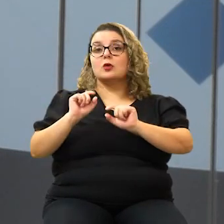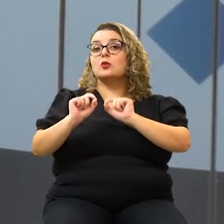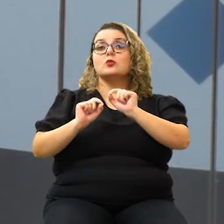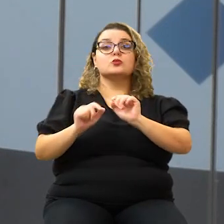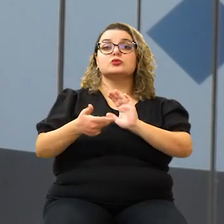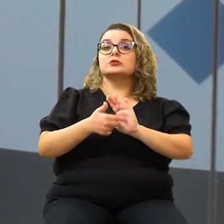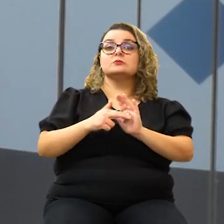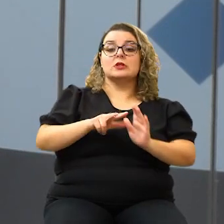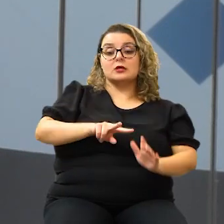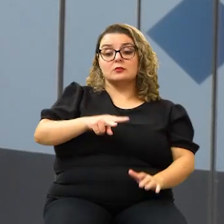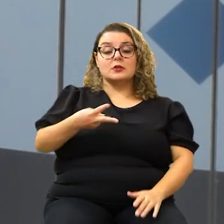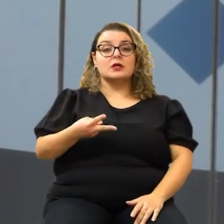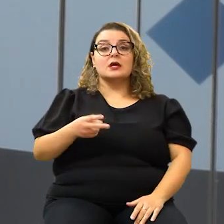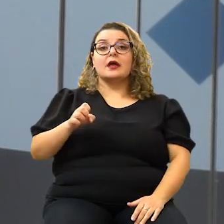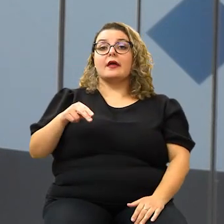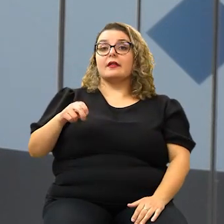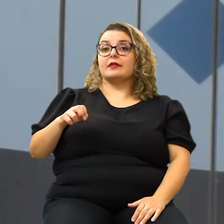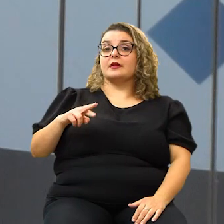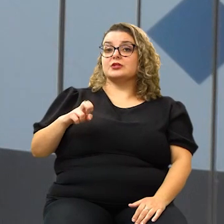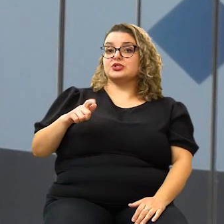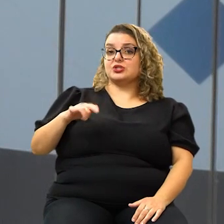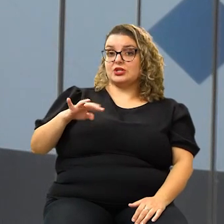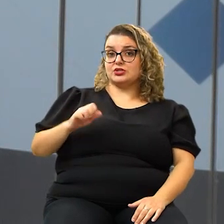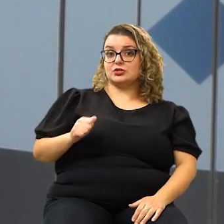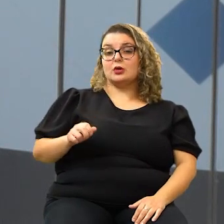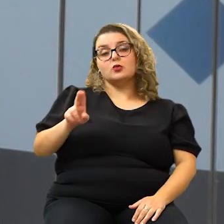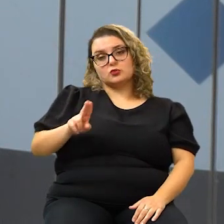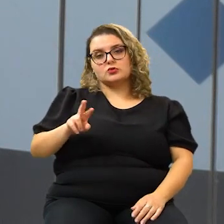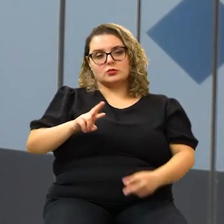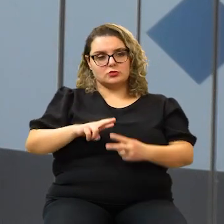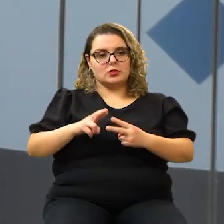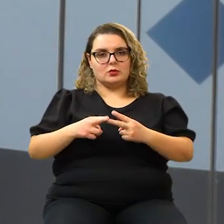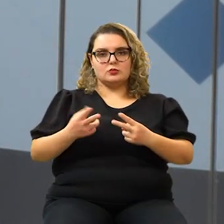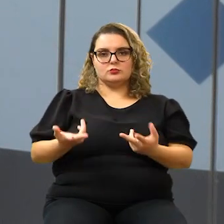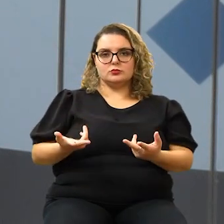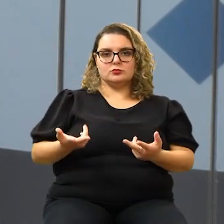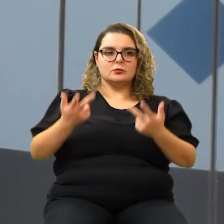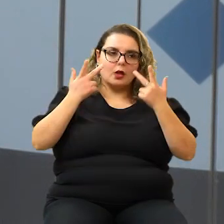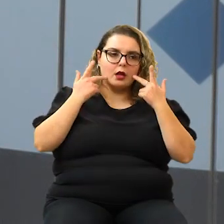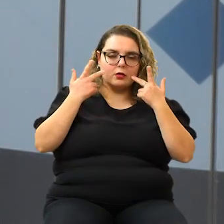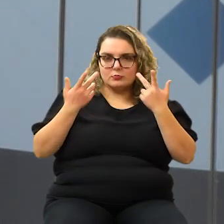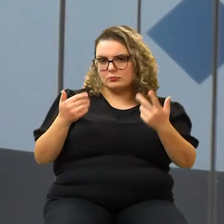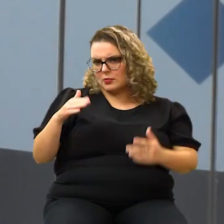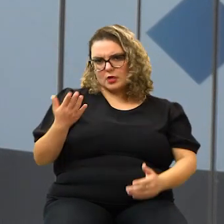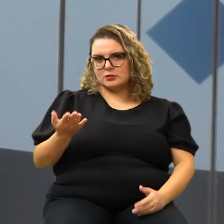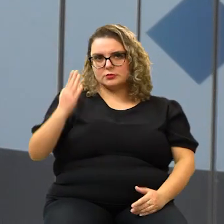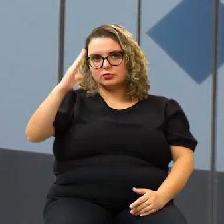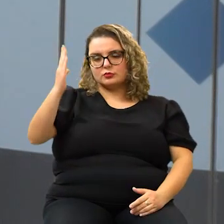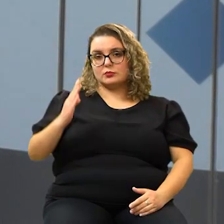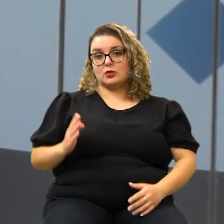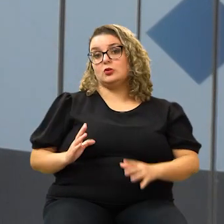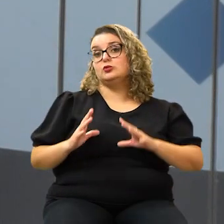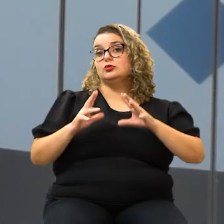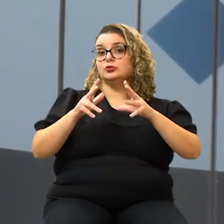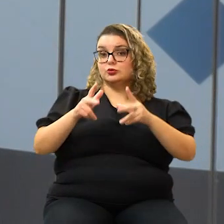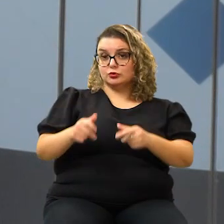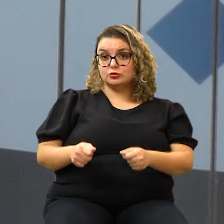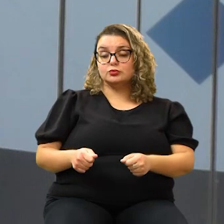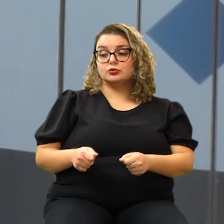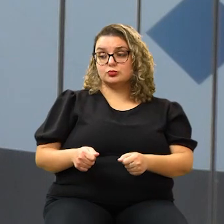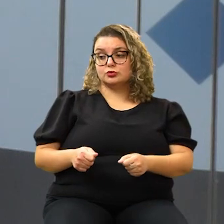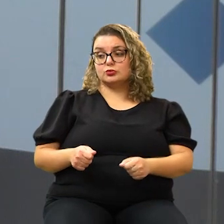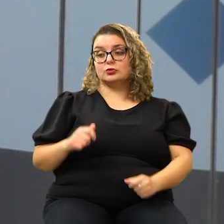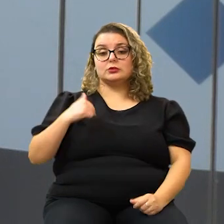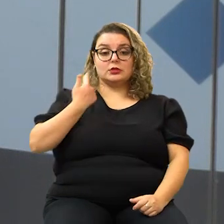essa transição energética? A gente usar esses recursos naturais, né? Mais ainda, a gente no Brasil praticamente toda a